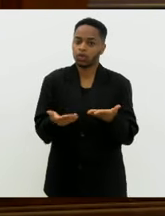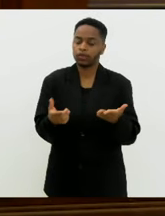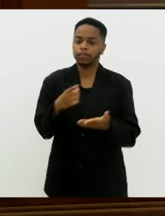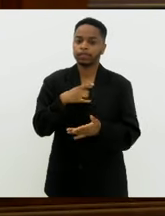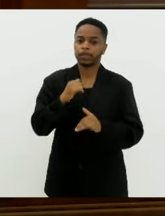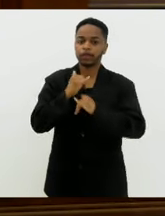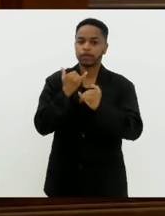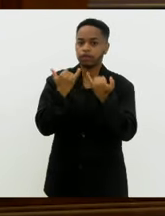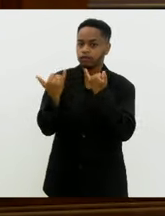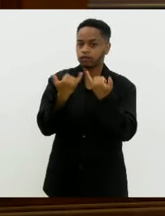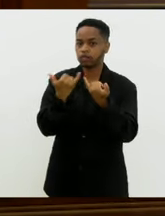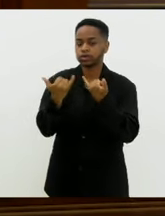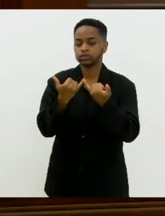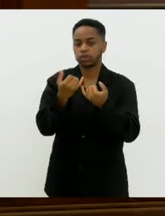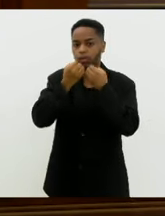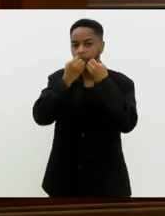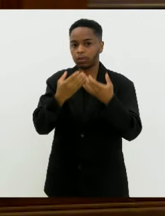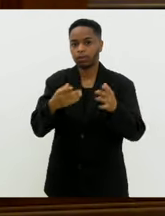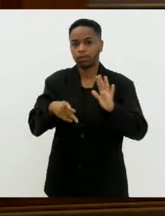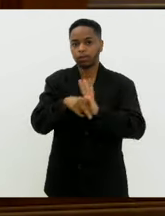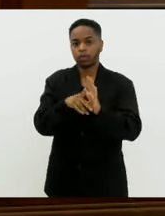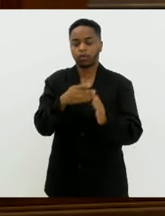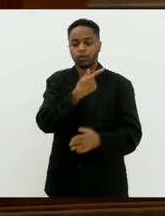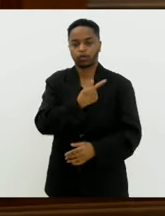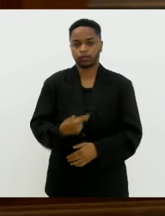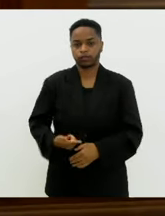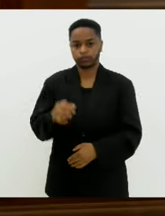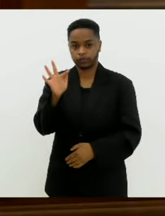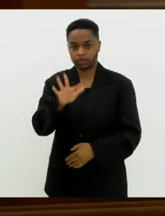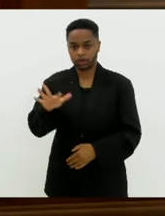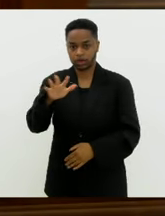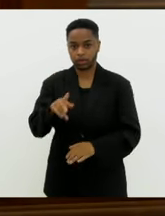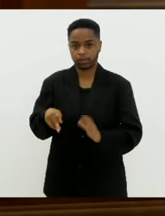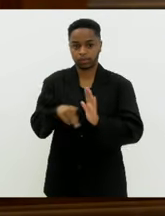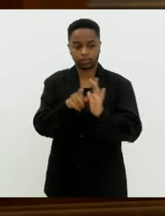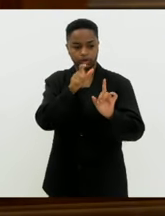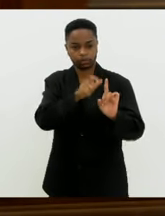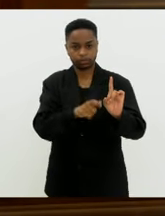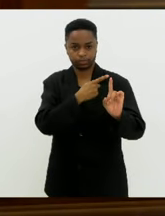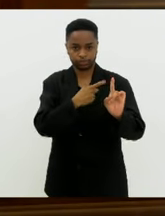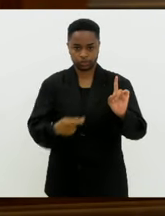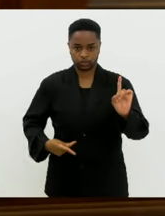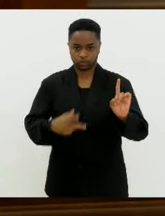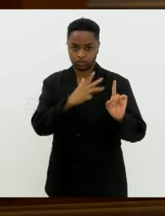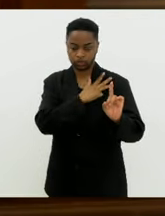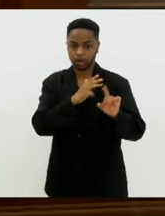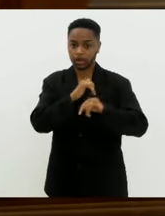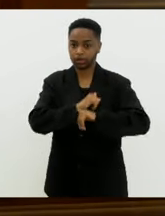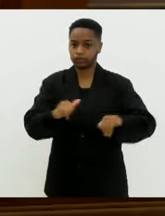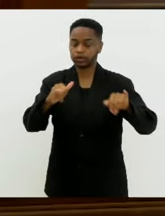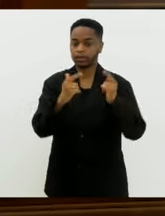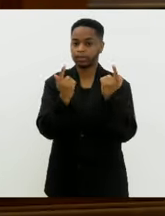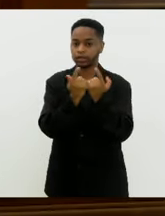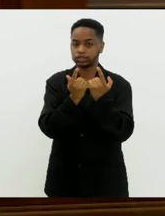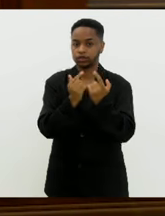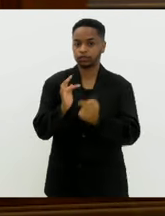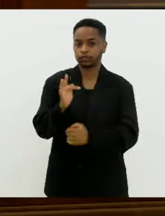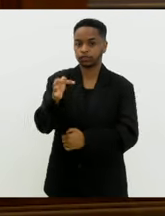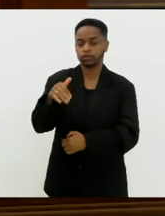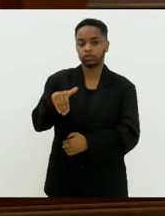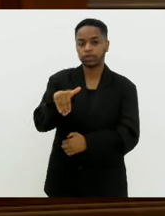do governo federal, veiculada pelo próprio presidente, de que Magé ganhará um